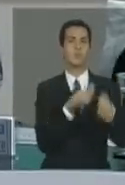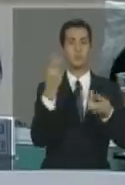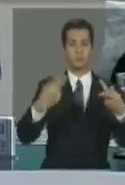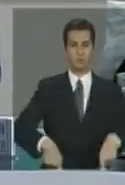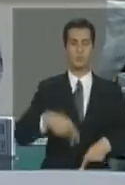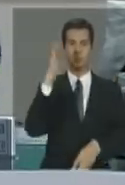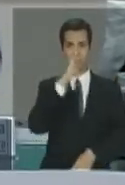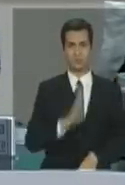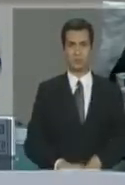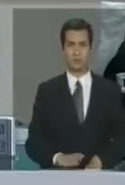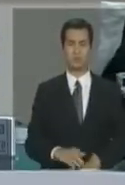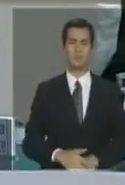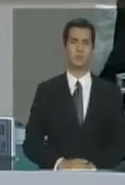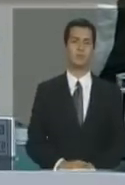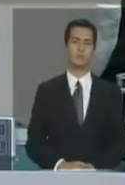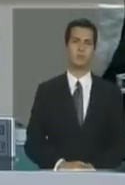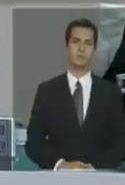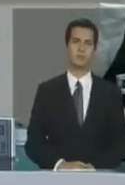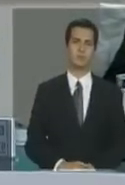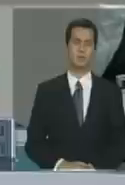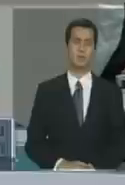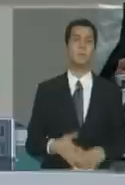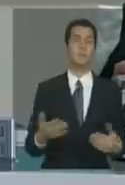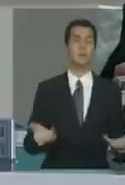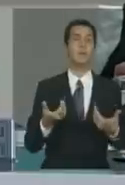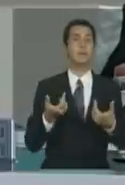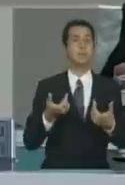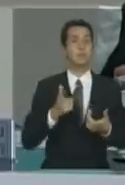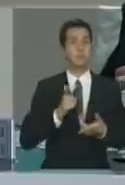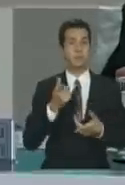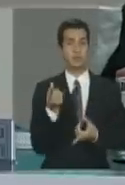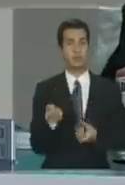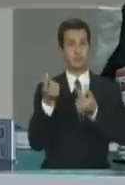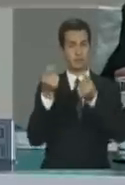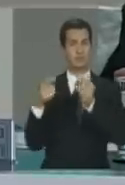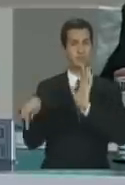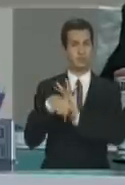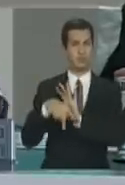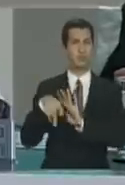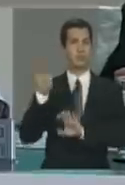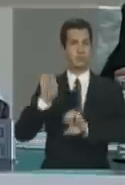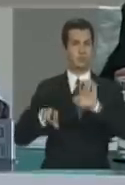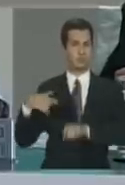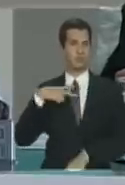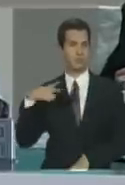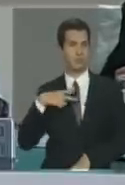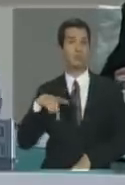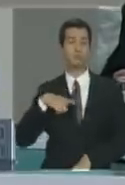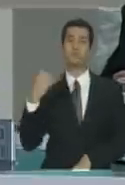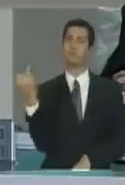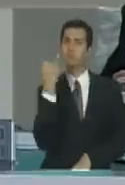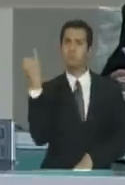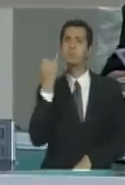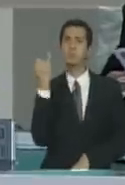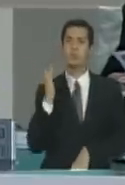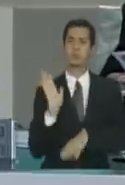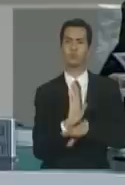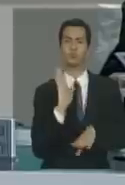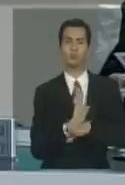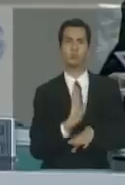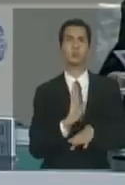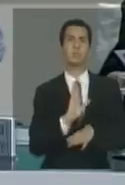fora. O capital privado passaria a ter uma função mais estruturante do que teve 20 anos atrás. E isso é uma